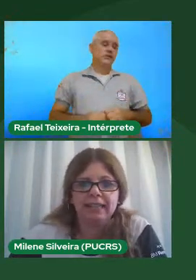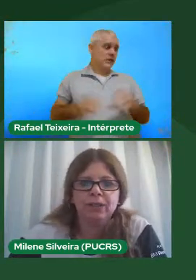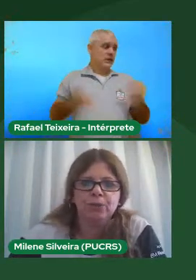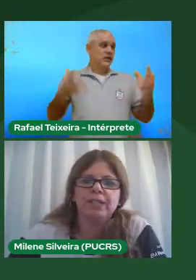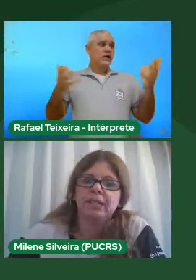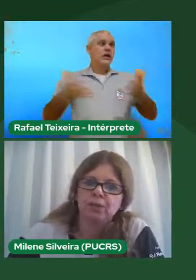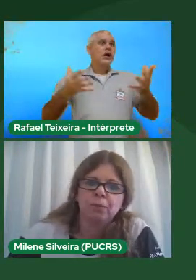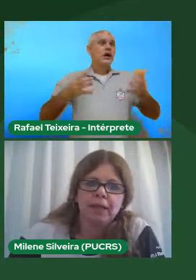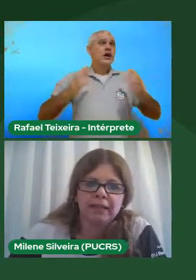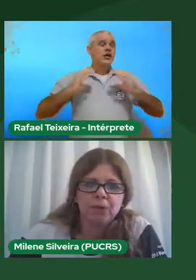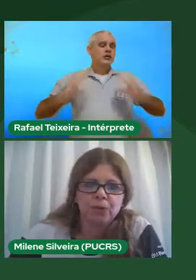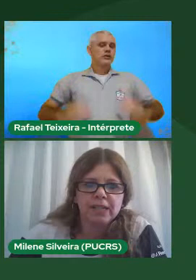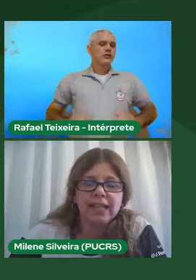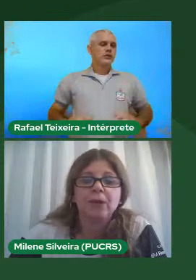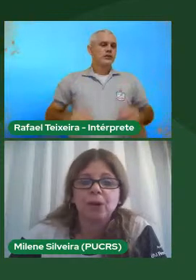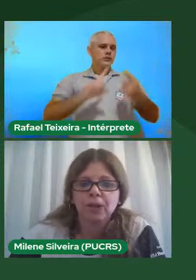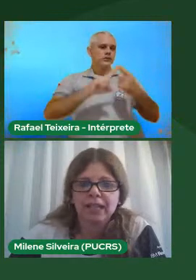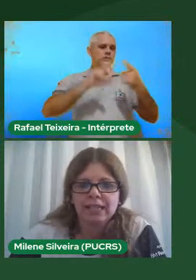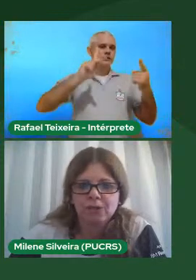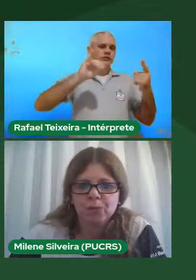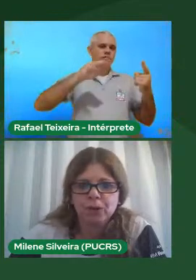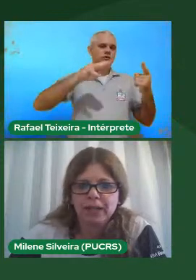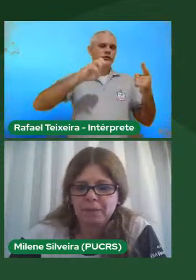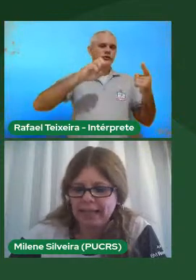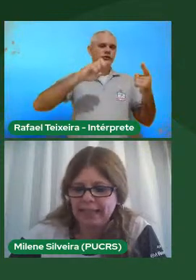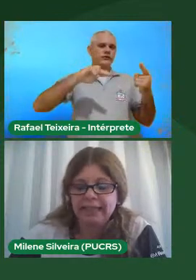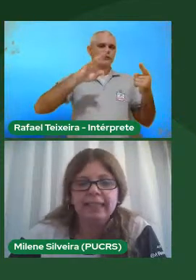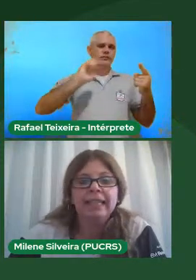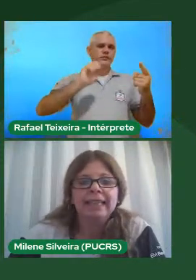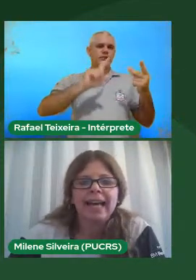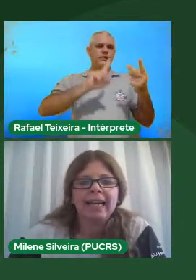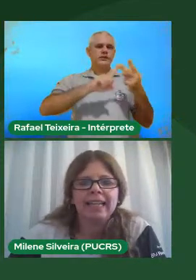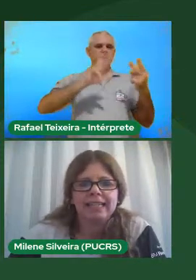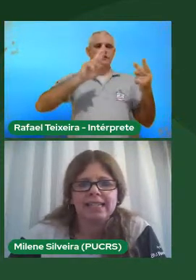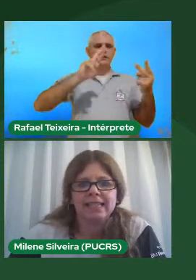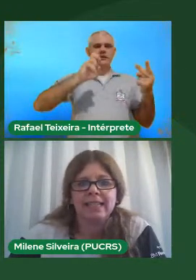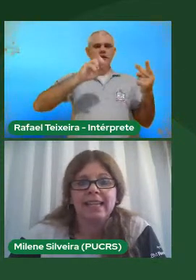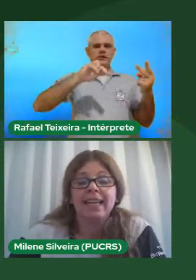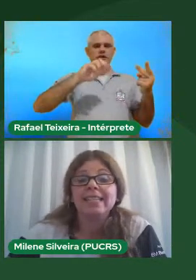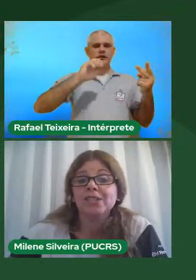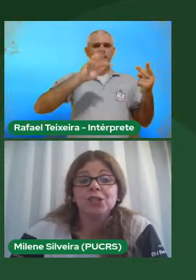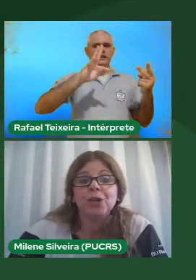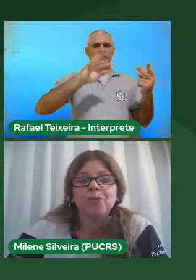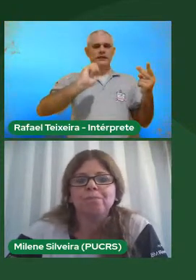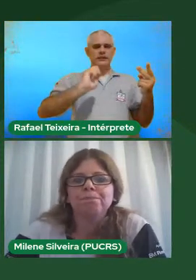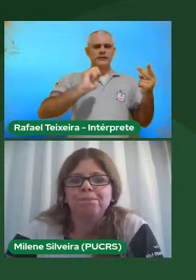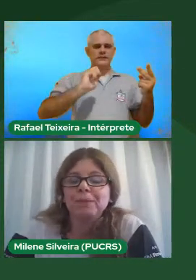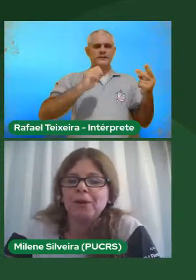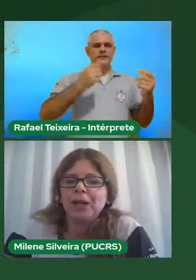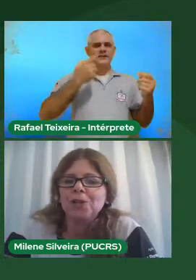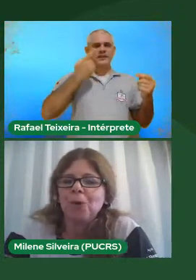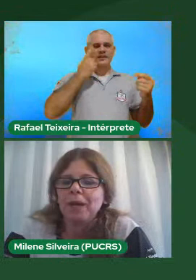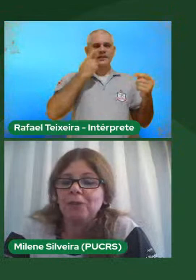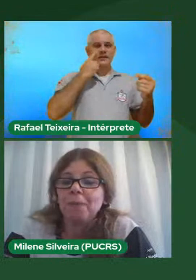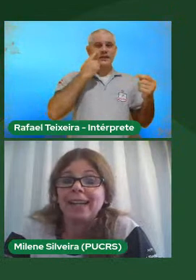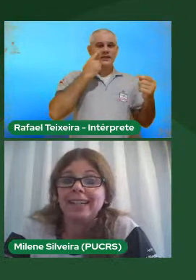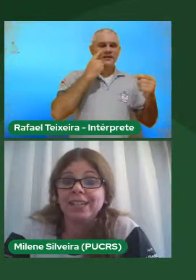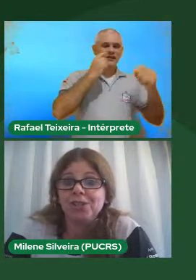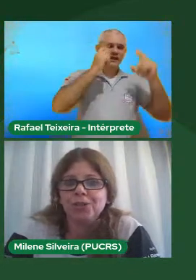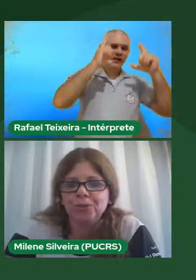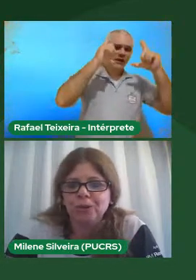era da Unicinos, Pimenta da URGS, né, com a coordenação de programa aí da Clarice. Esse a gente tem o primeiro grande